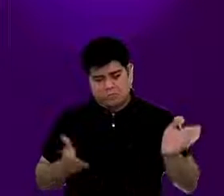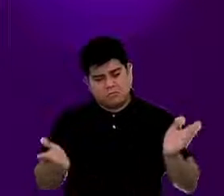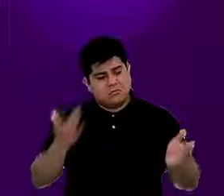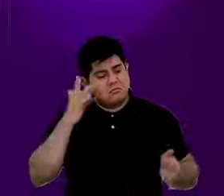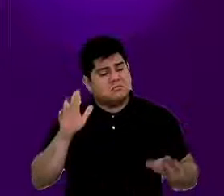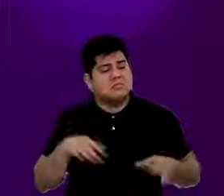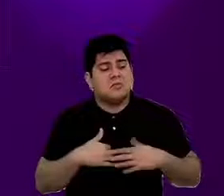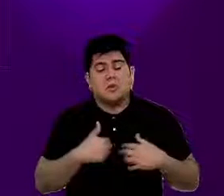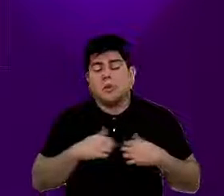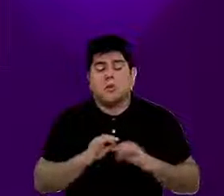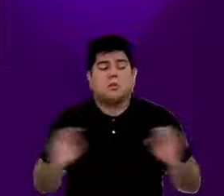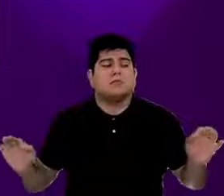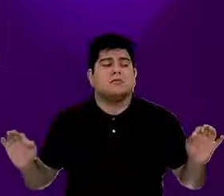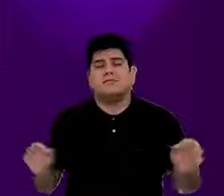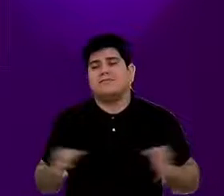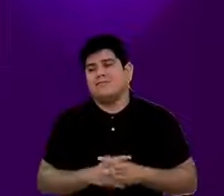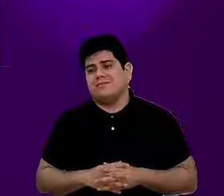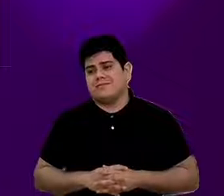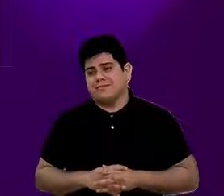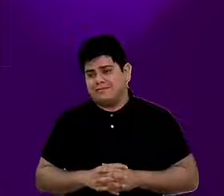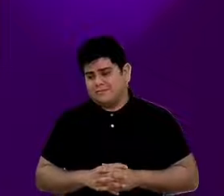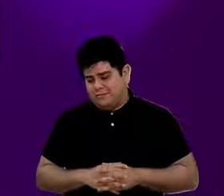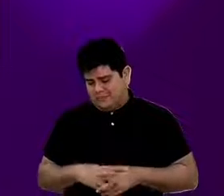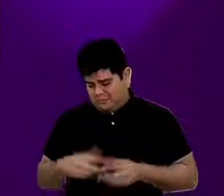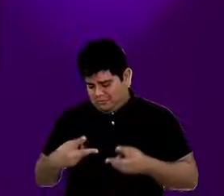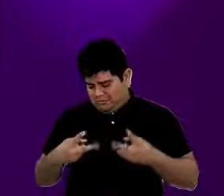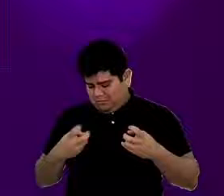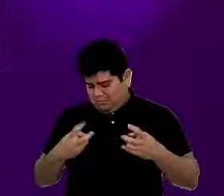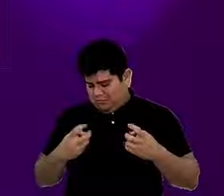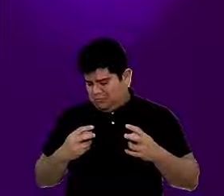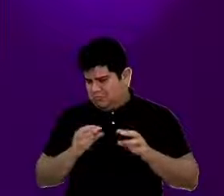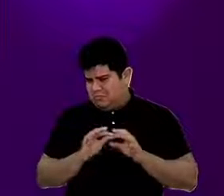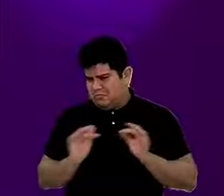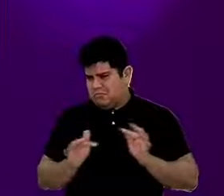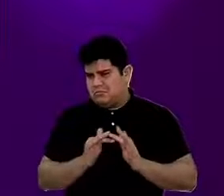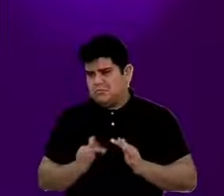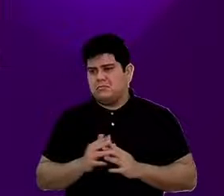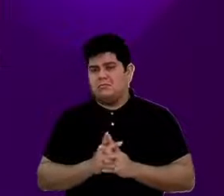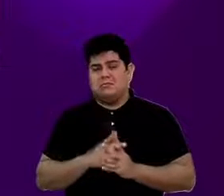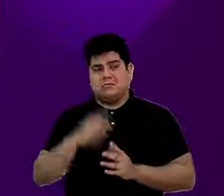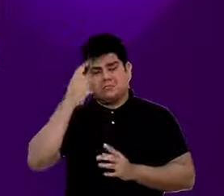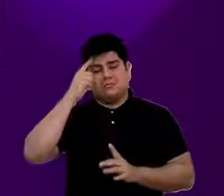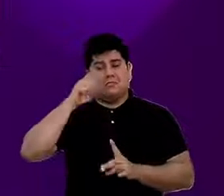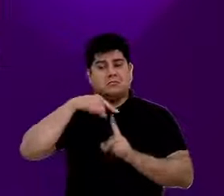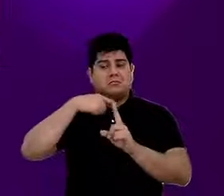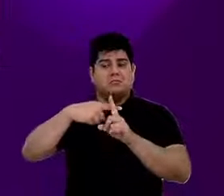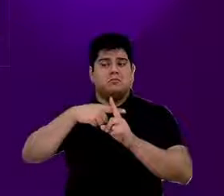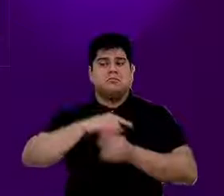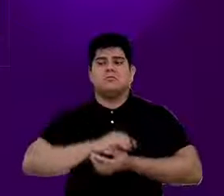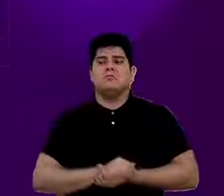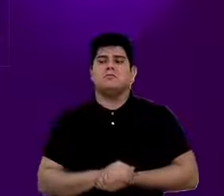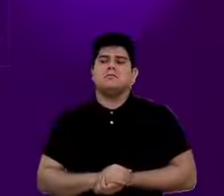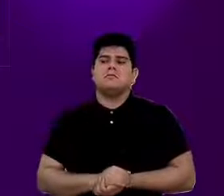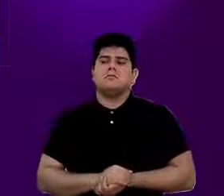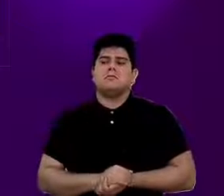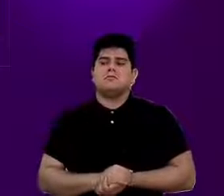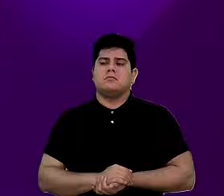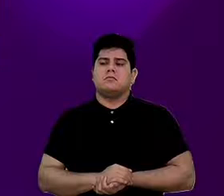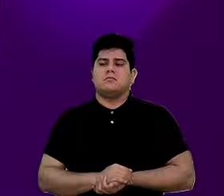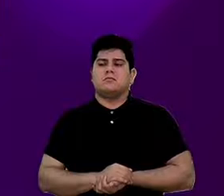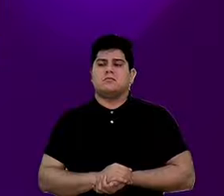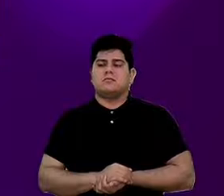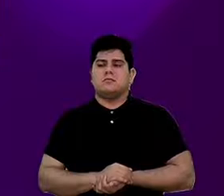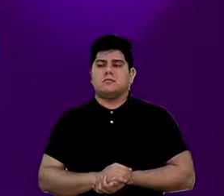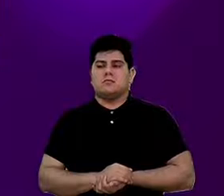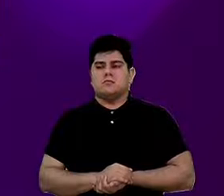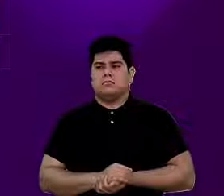estou ótimo. Ele tem microsintomas, ele tem uma visão mais otimista. A síndrome de